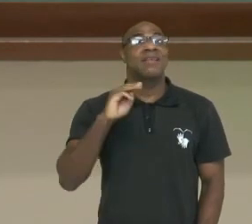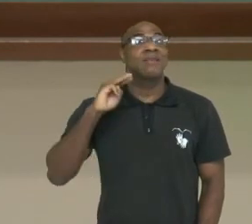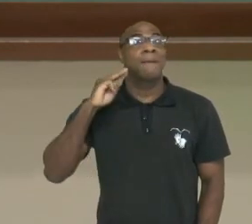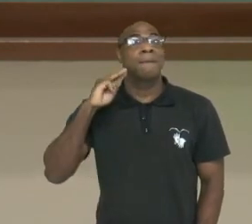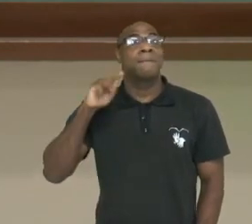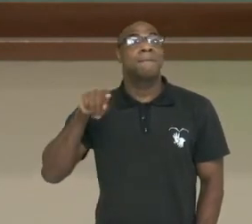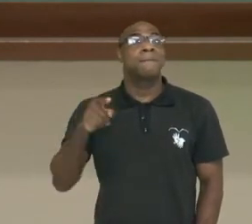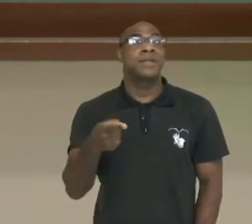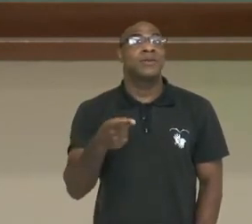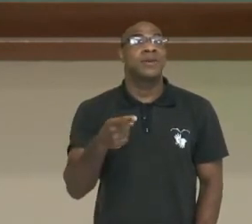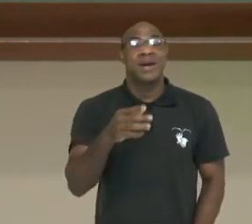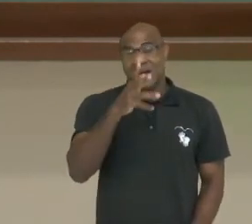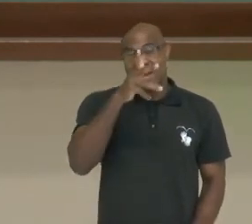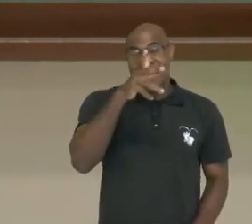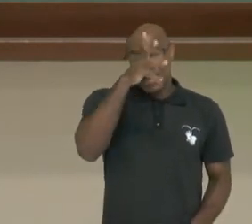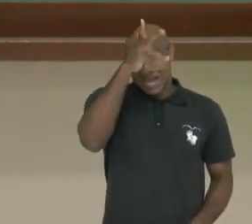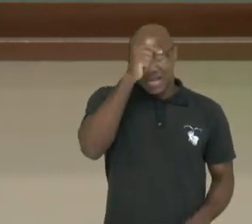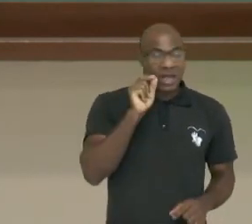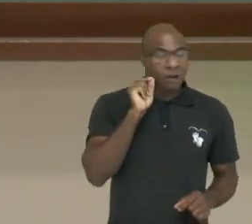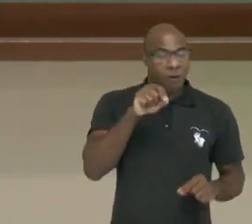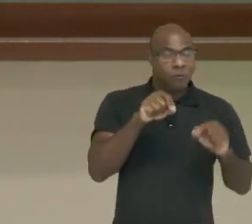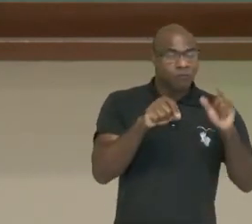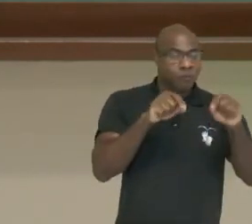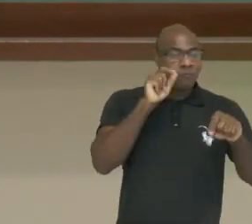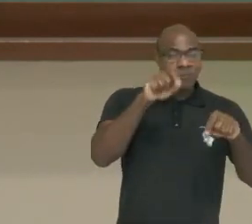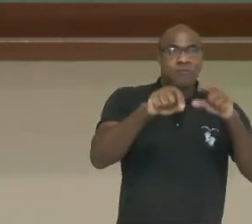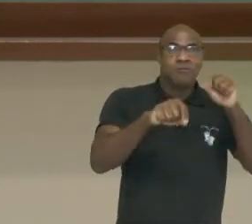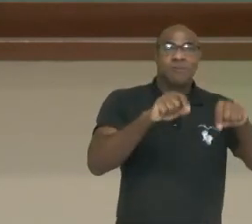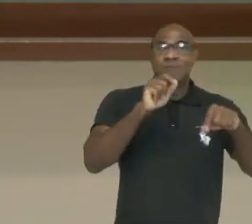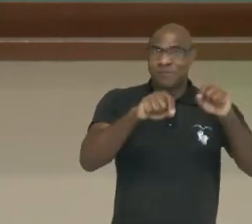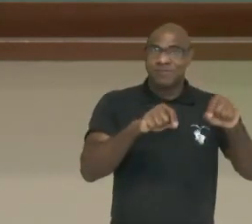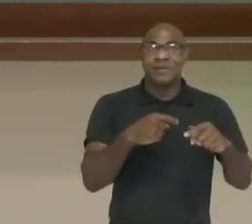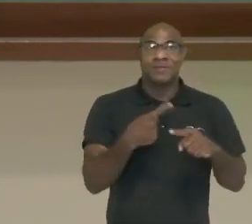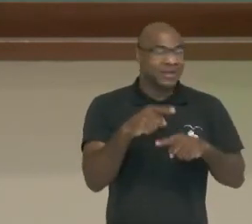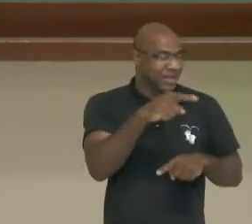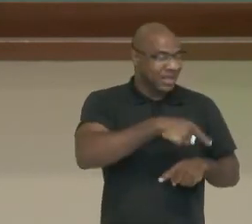que eu falei agora há pouco, que deve ser evitado, mas a união faz a força,